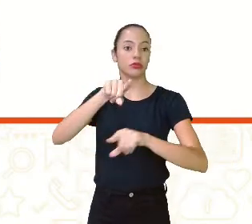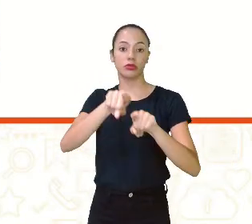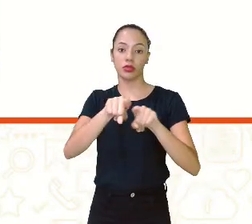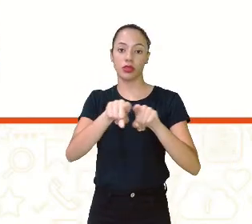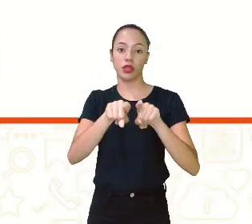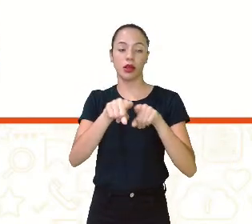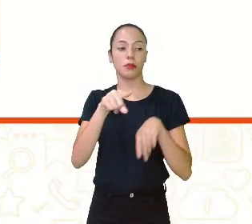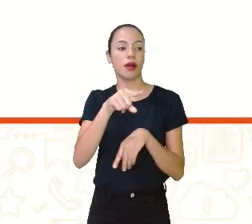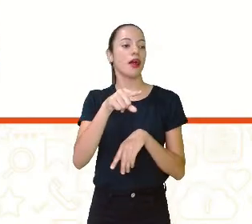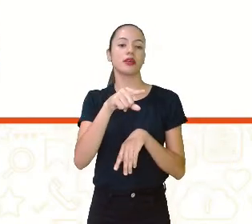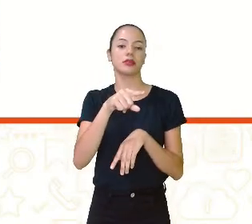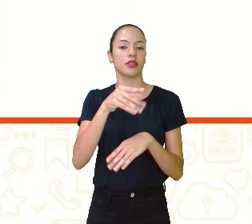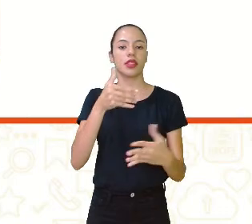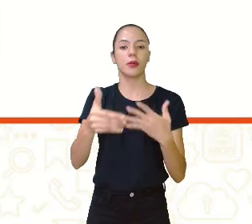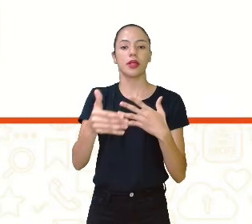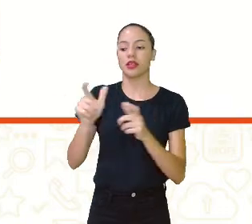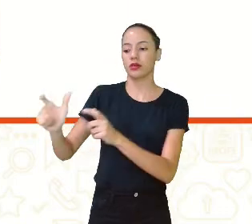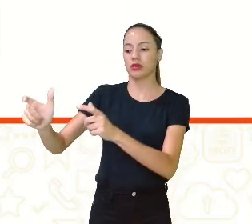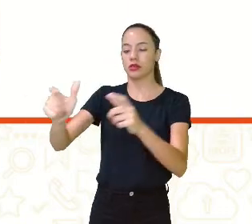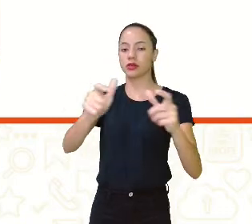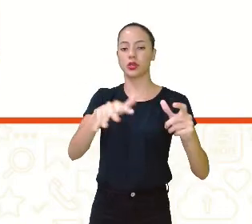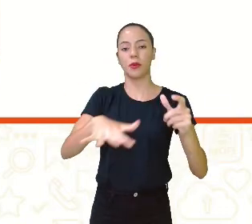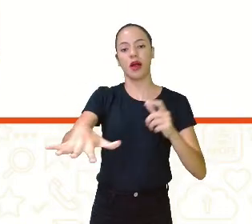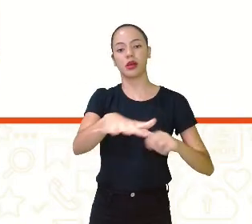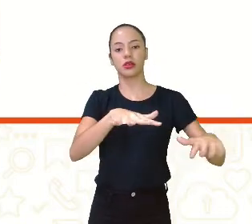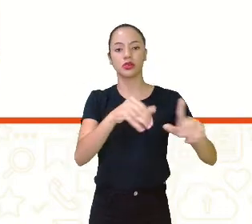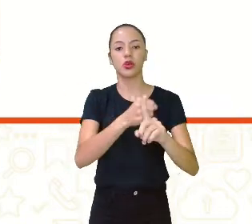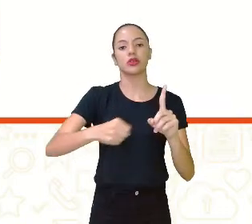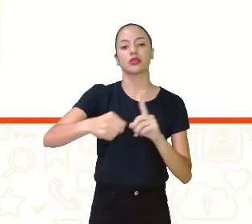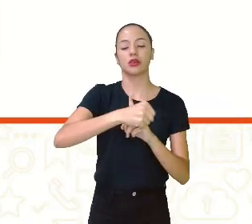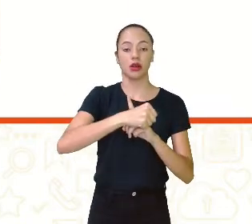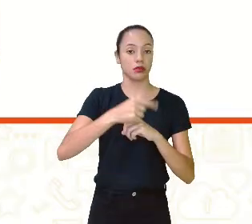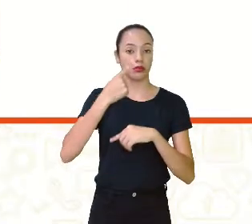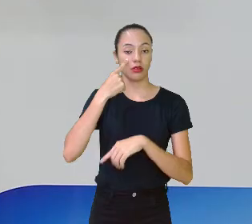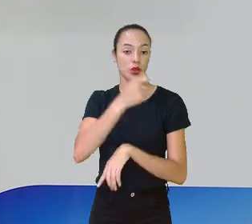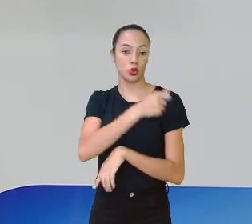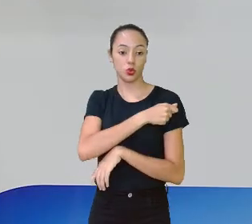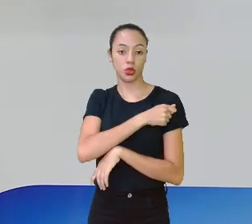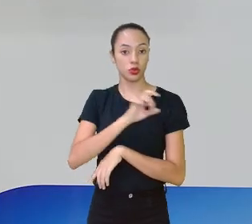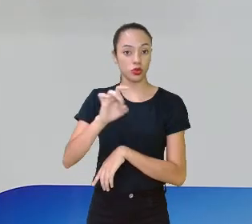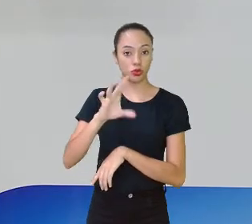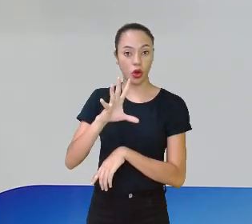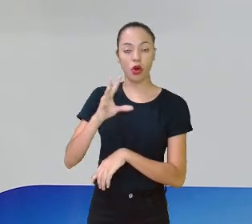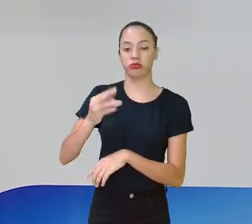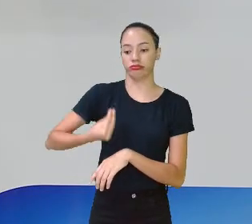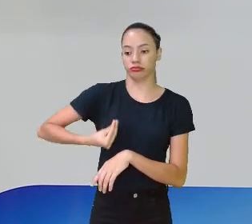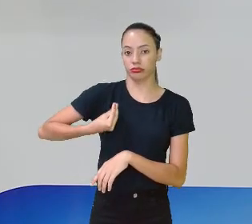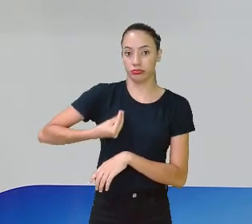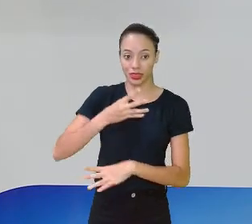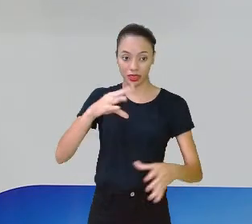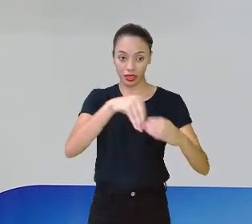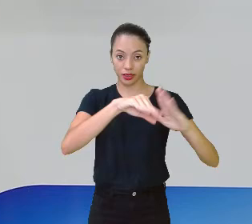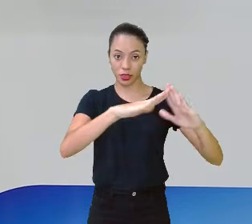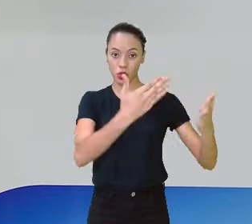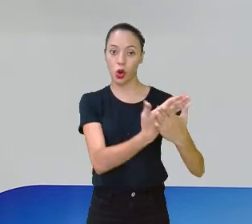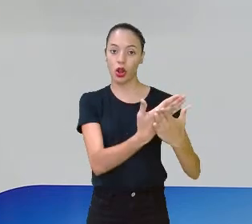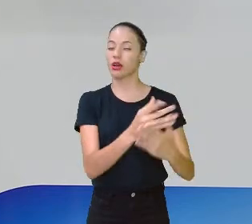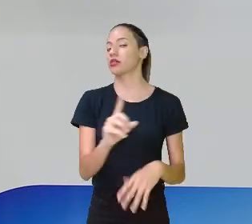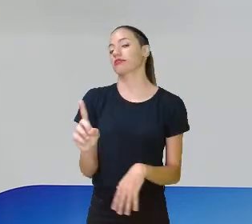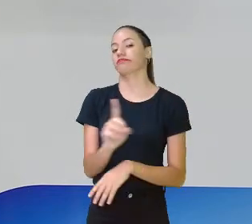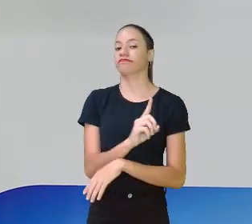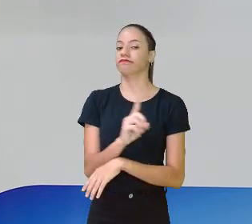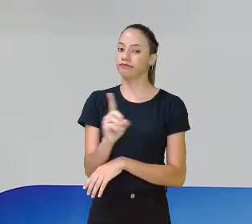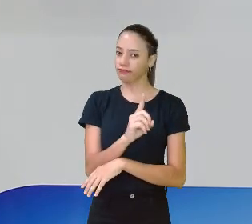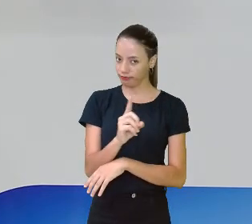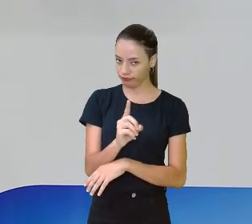inseridas em diversos espaços sociais. Porque o estudante, ele não só convive na escola, não